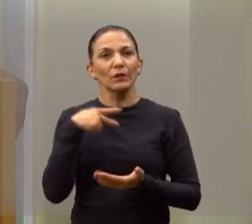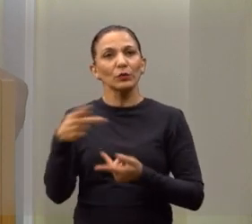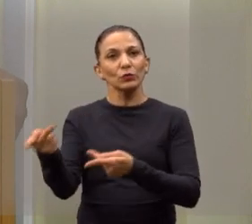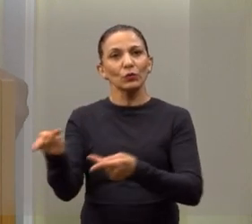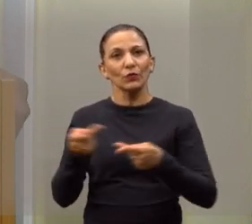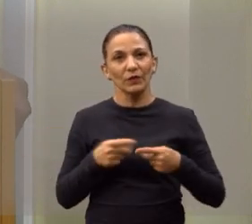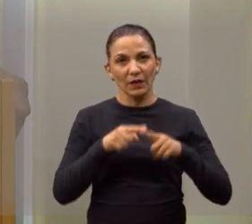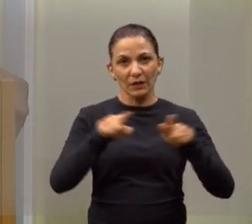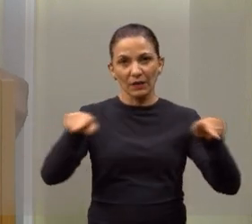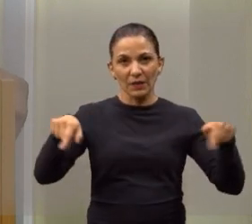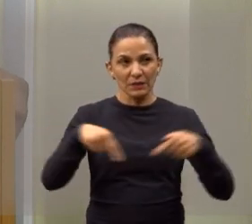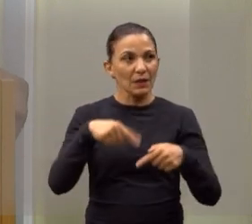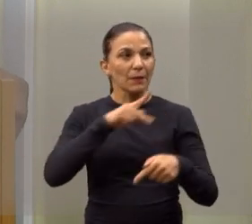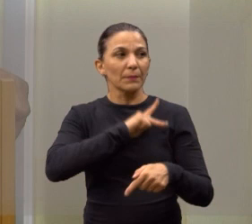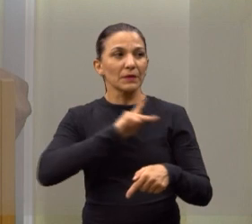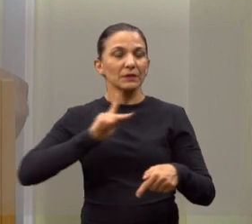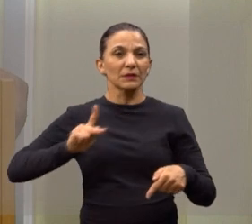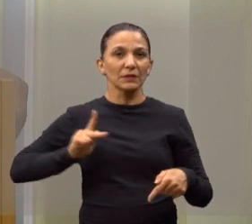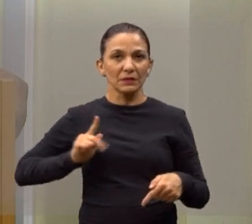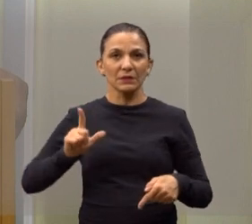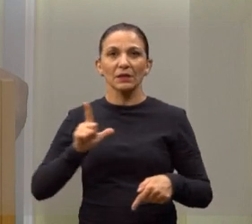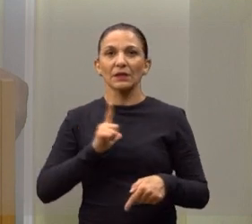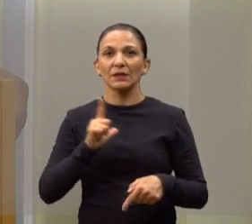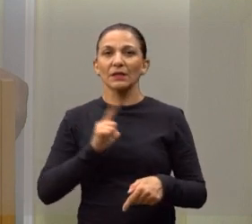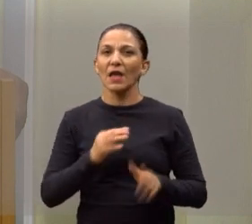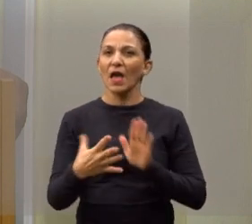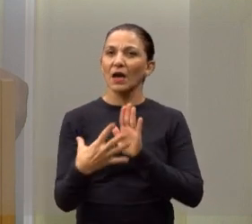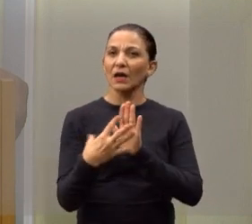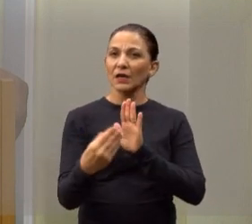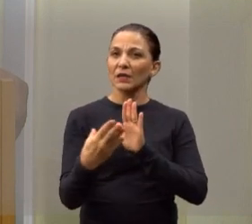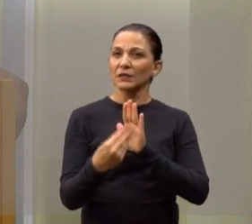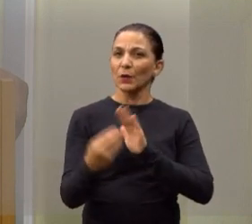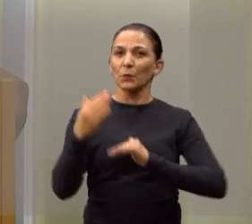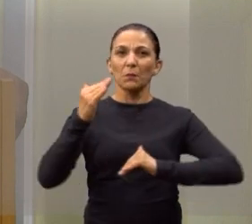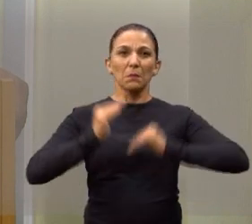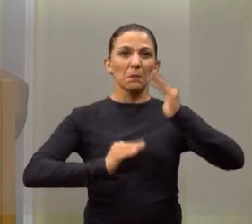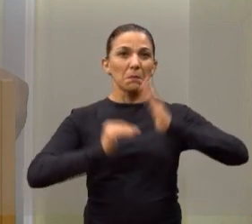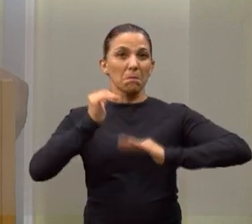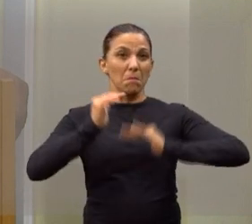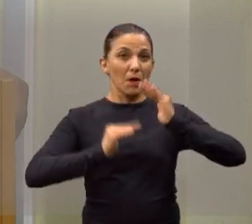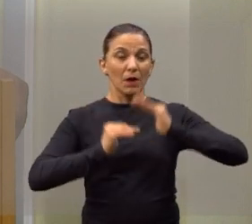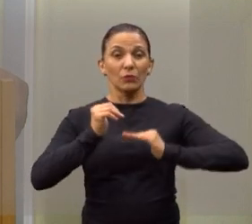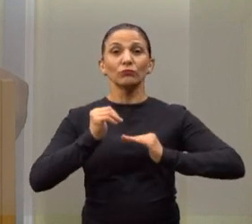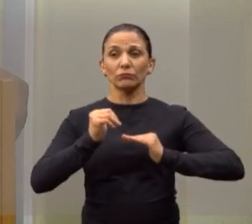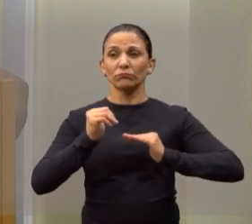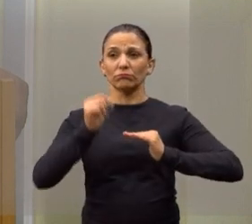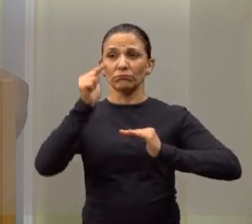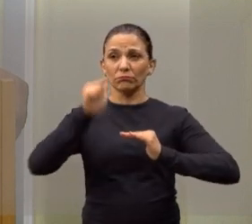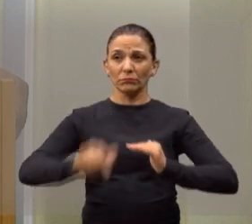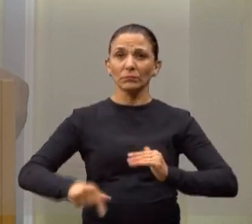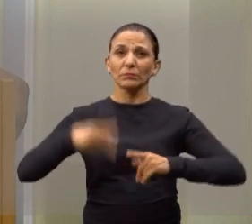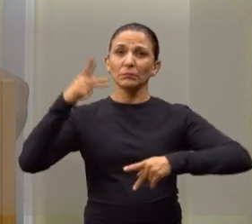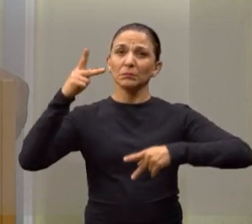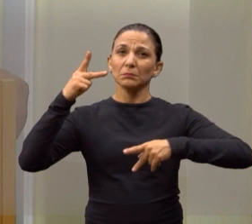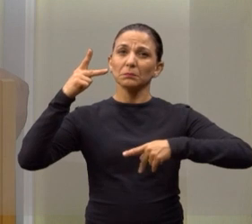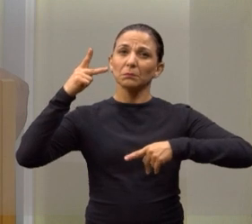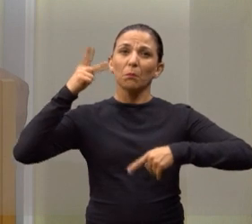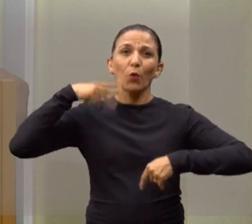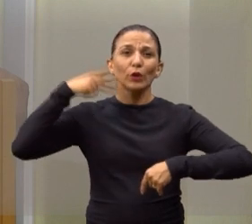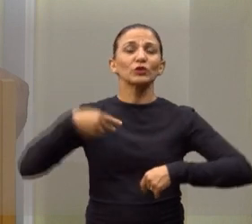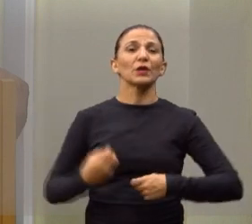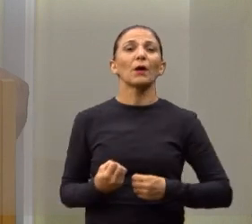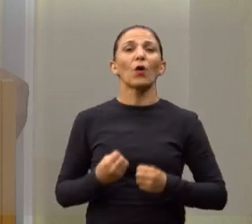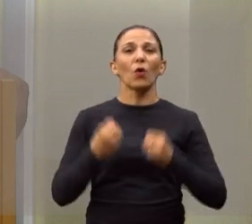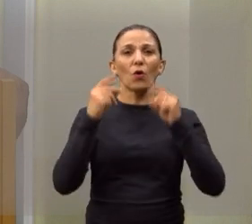no gabinete da presidência teremos mais um exemplo prático mais exemplo prático de boa política vamos